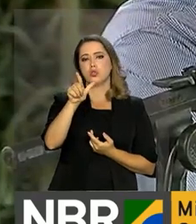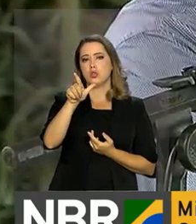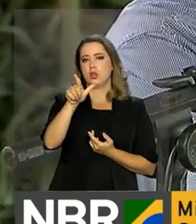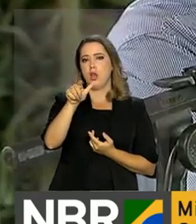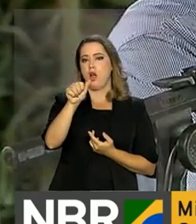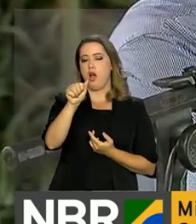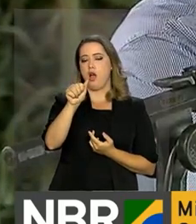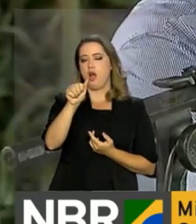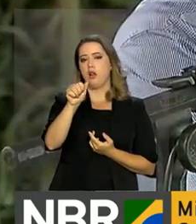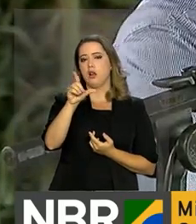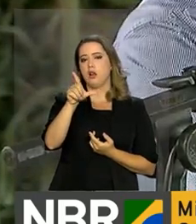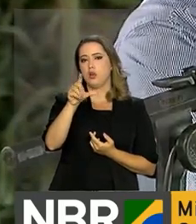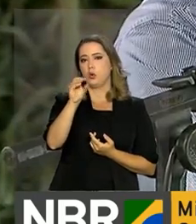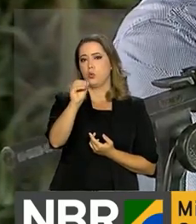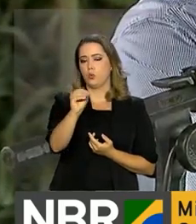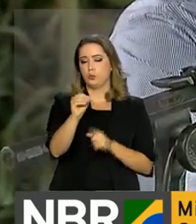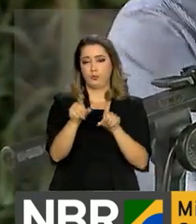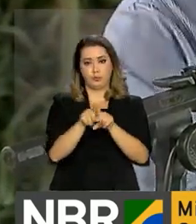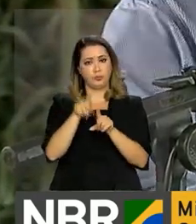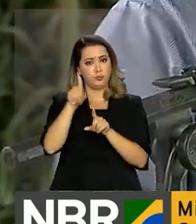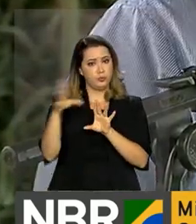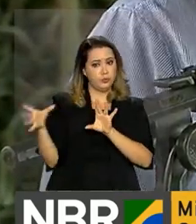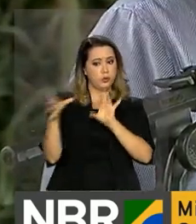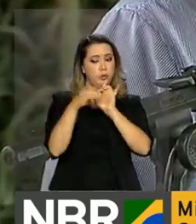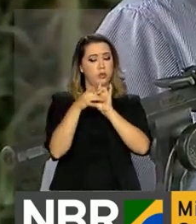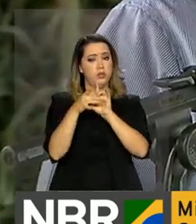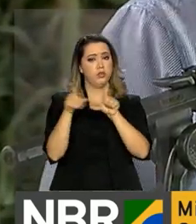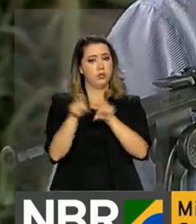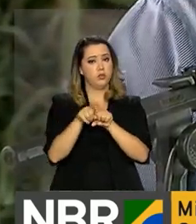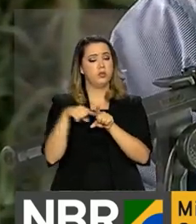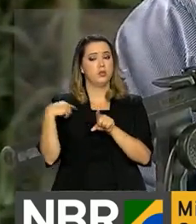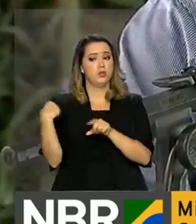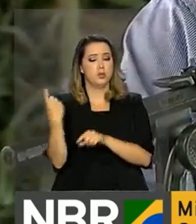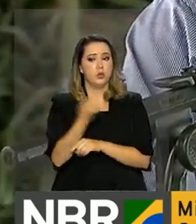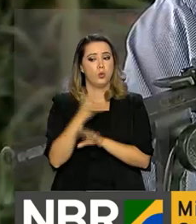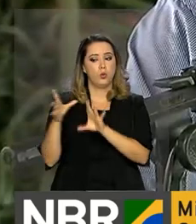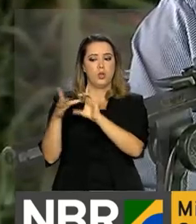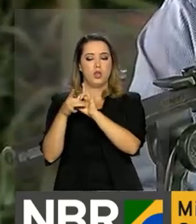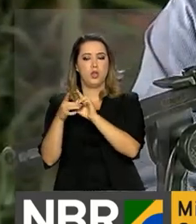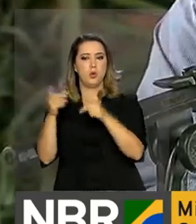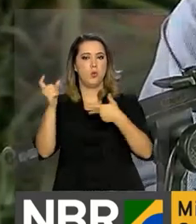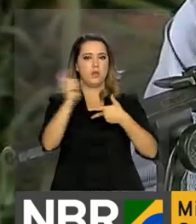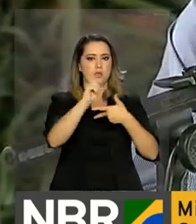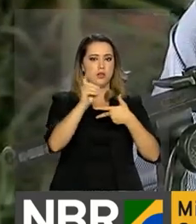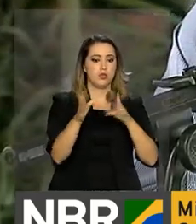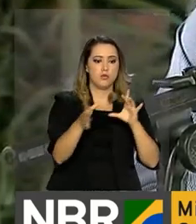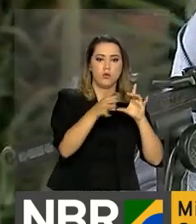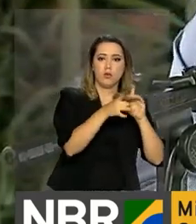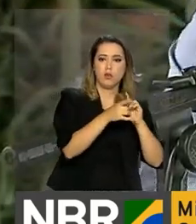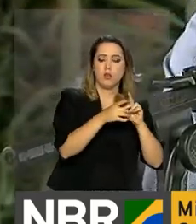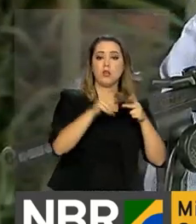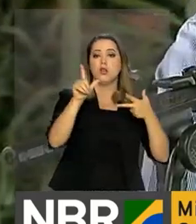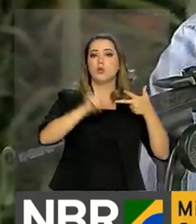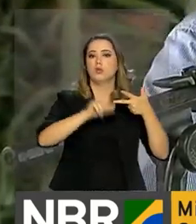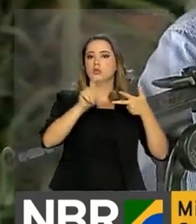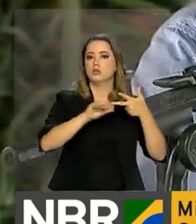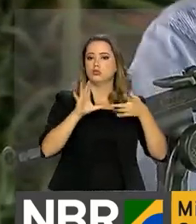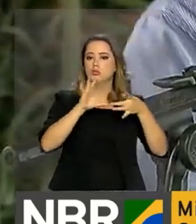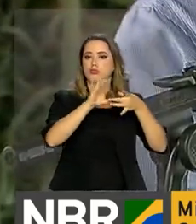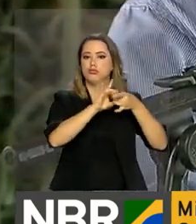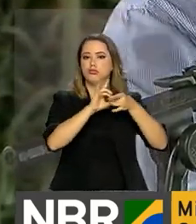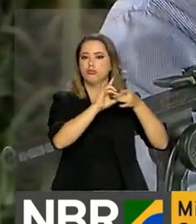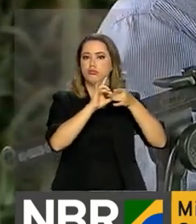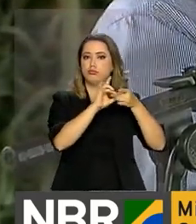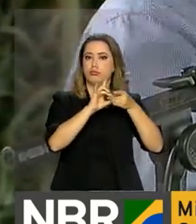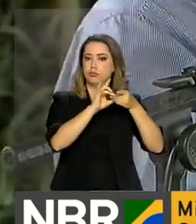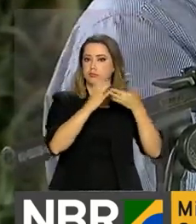permitiu uma integração extraordinária entre o executivo e o legislativo. Porque não fosse